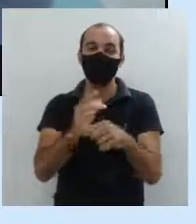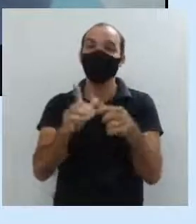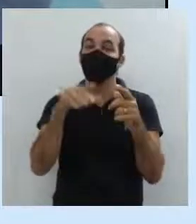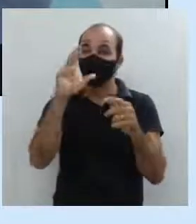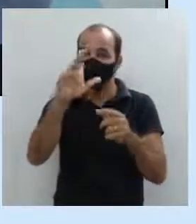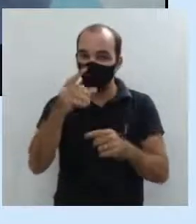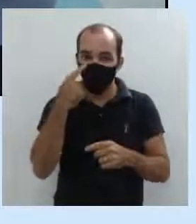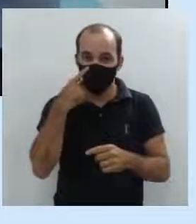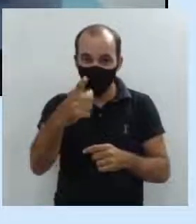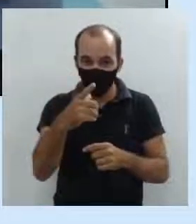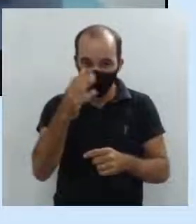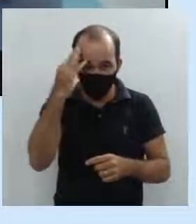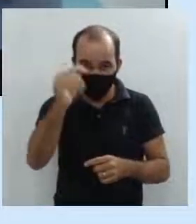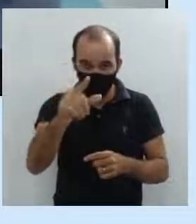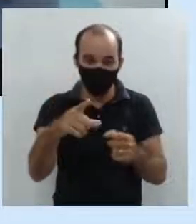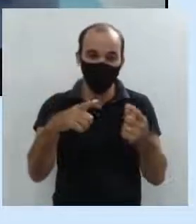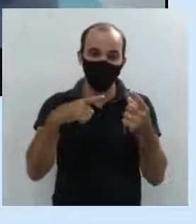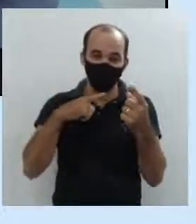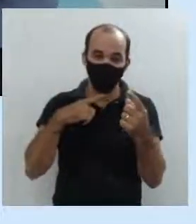Aninha começou a sorrir aqui.